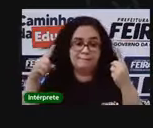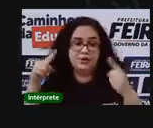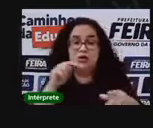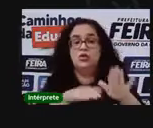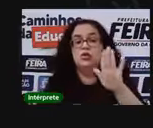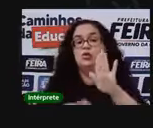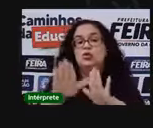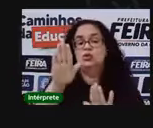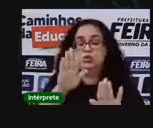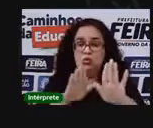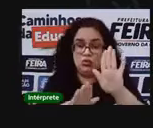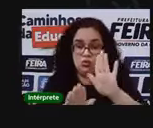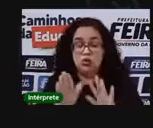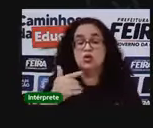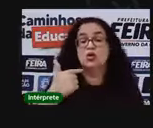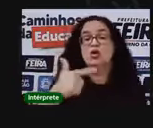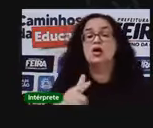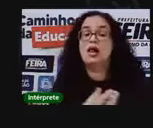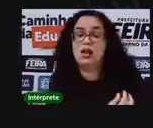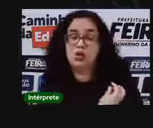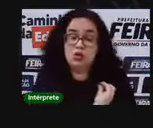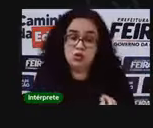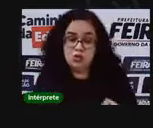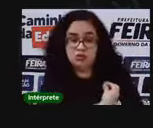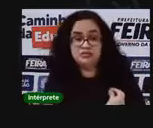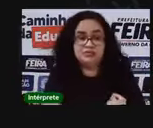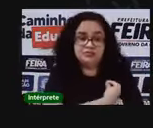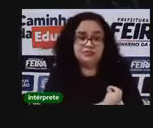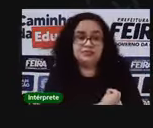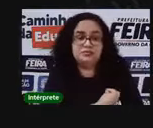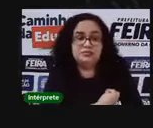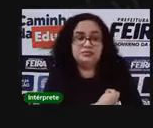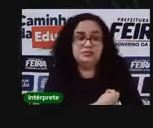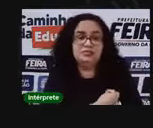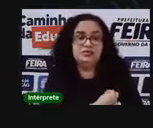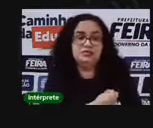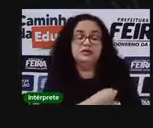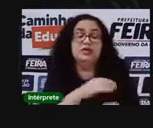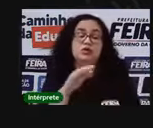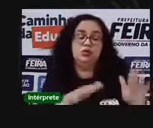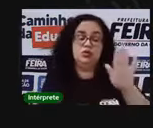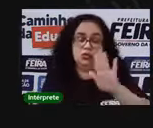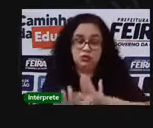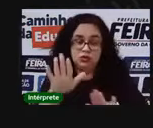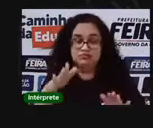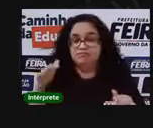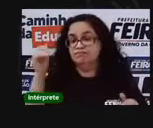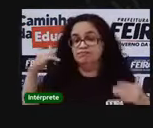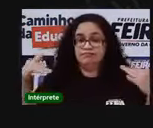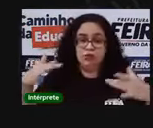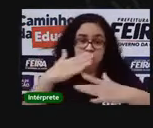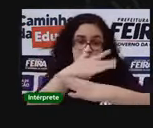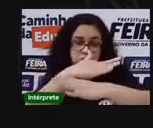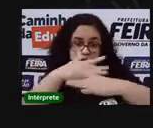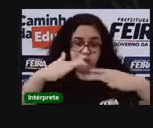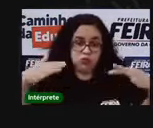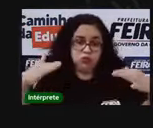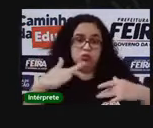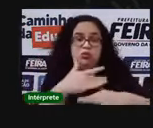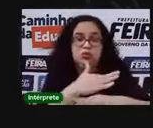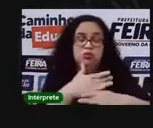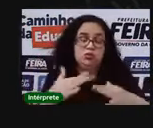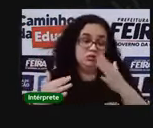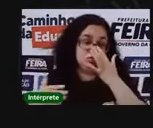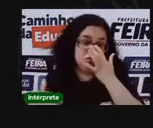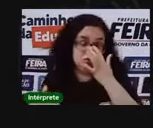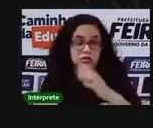autocuidado, esse cuidado com a vida, esse cuidado de não sair, não é? Esse cuidado de não aglomerar, isso é a